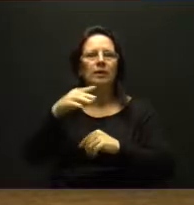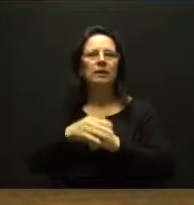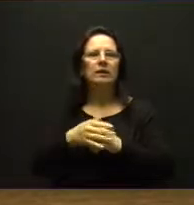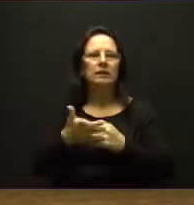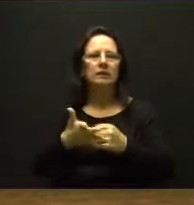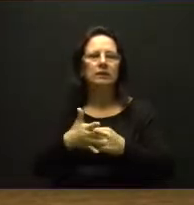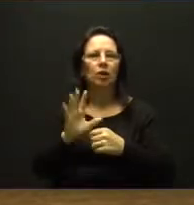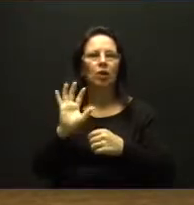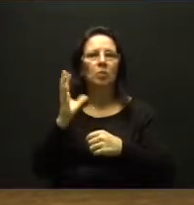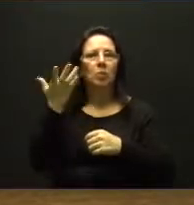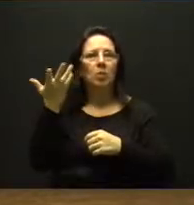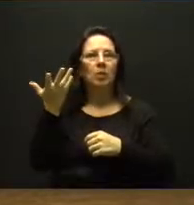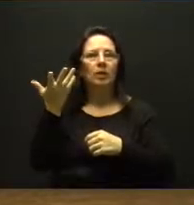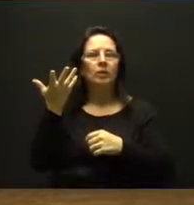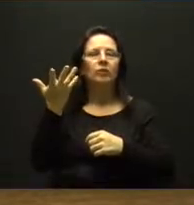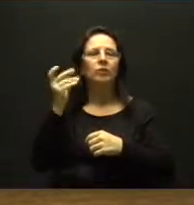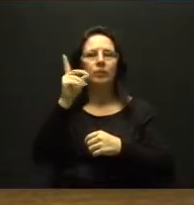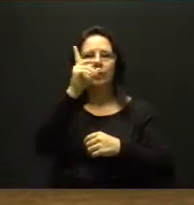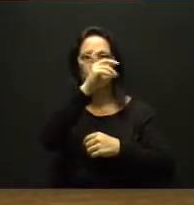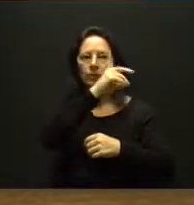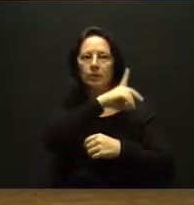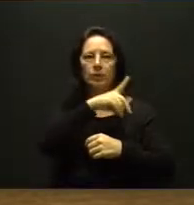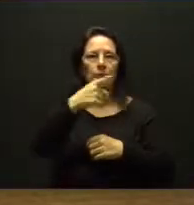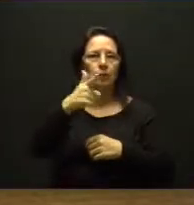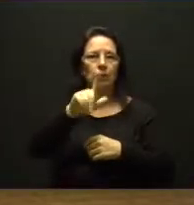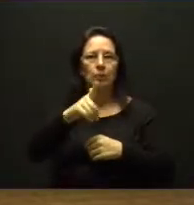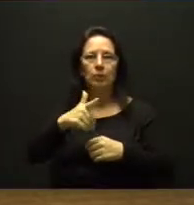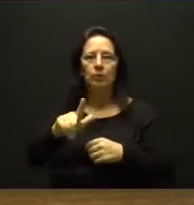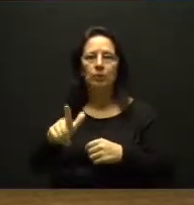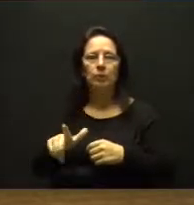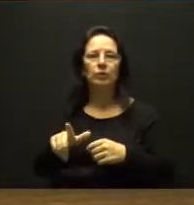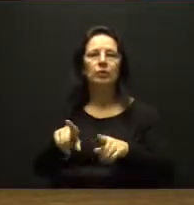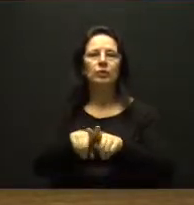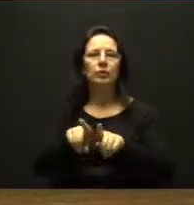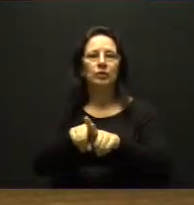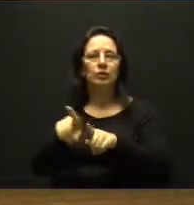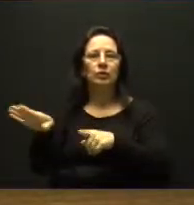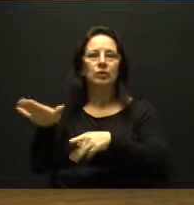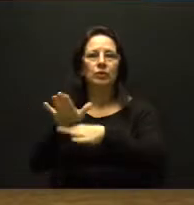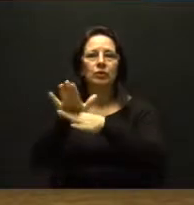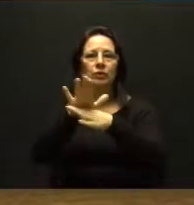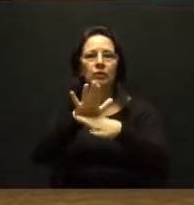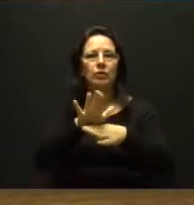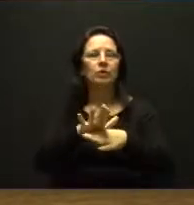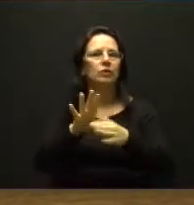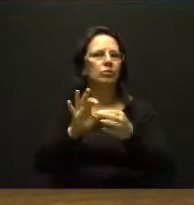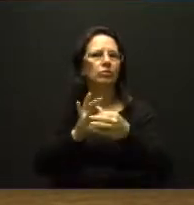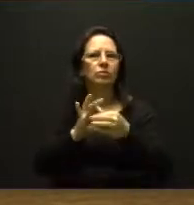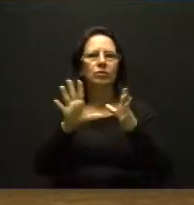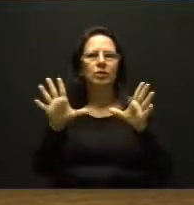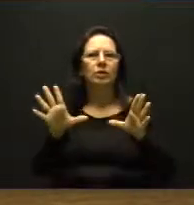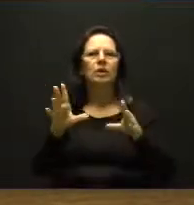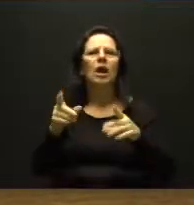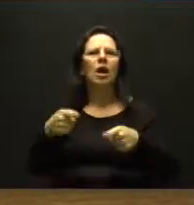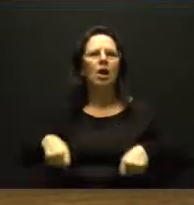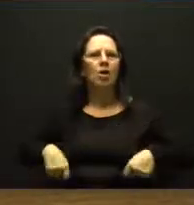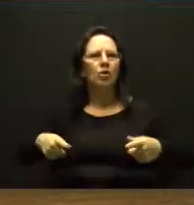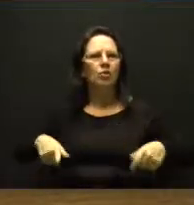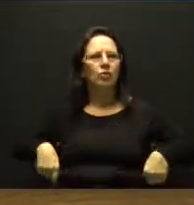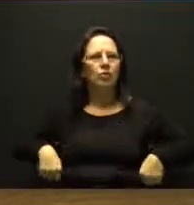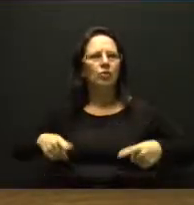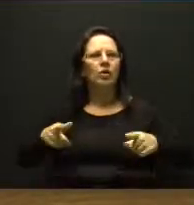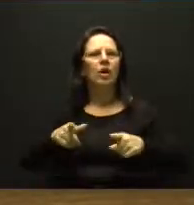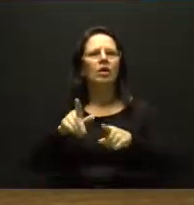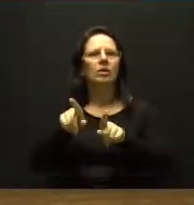naquele momento crucial que não tinha onde buscar recursos onde buscar parceria ele se prontificou está custeando é